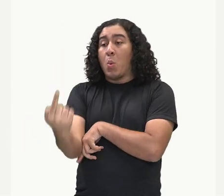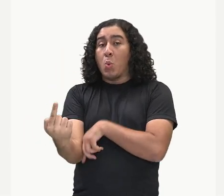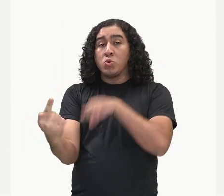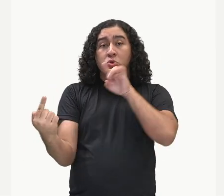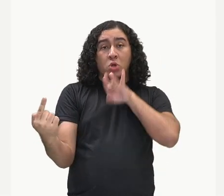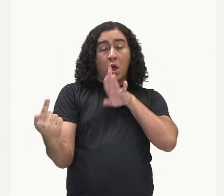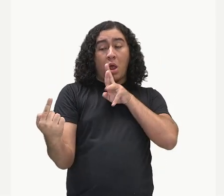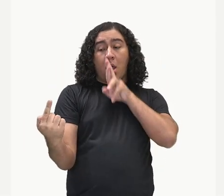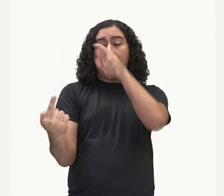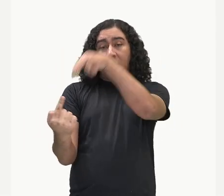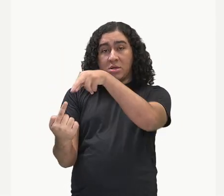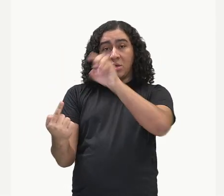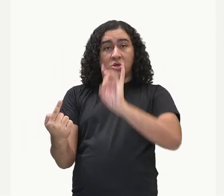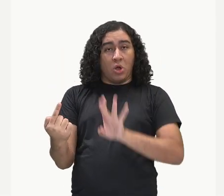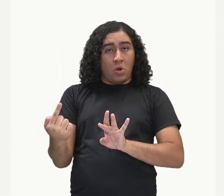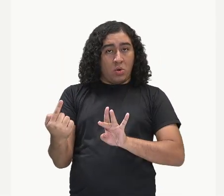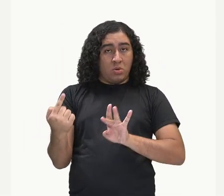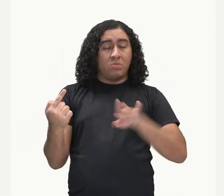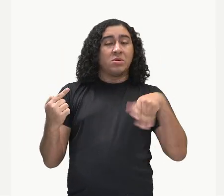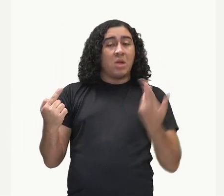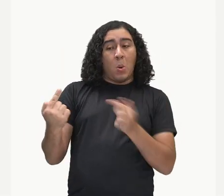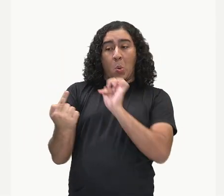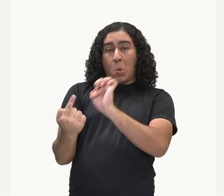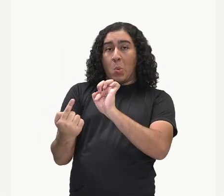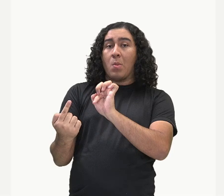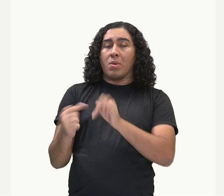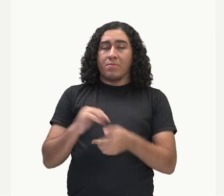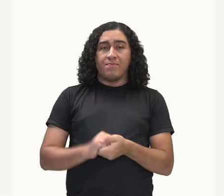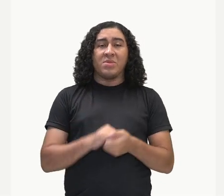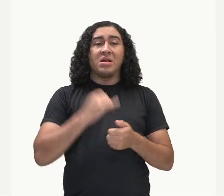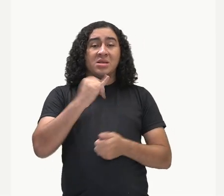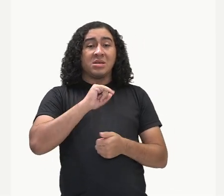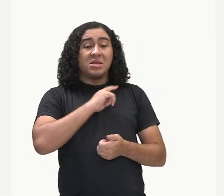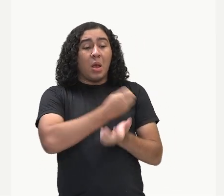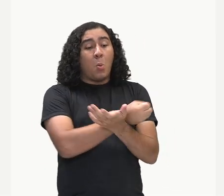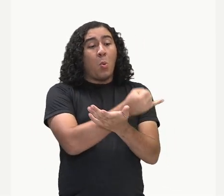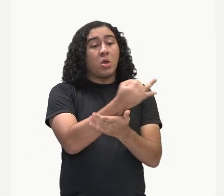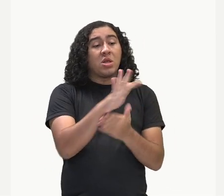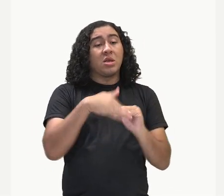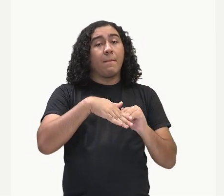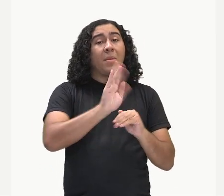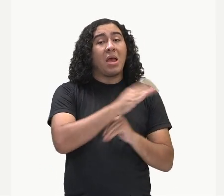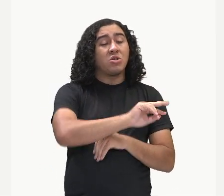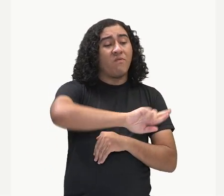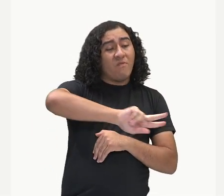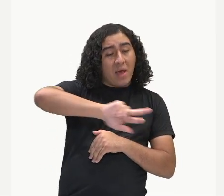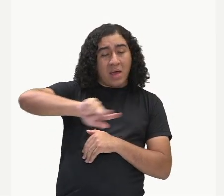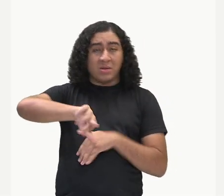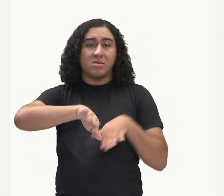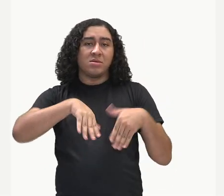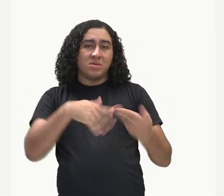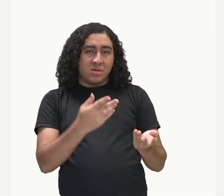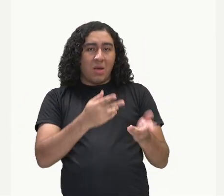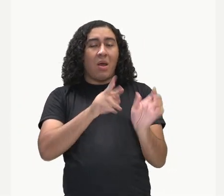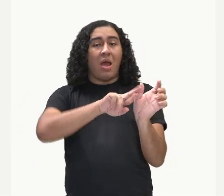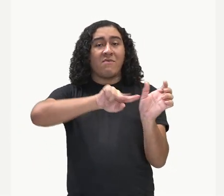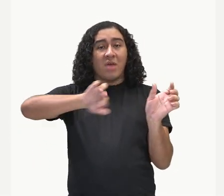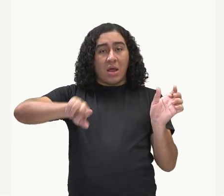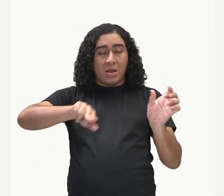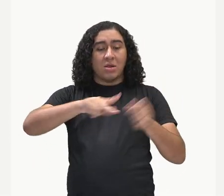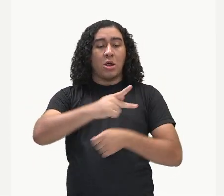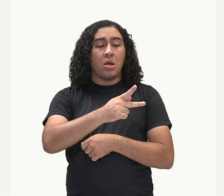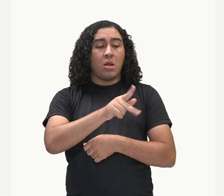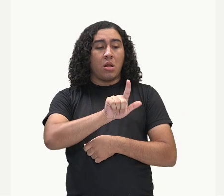a qual estou me referindo, então ele é singular. Se tiver mais de um objeto, mais de uma pessoa ao qual estou me referindo, eu estou falando